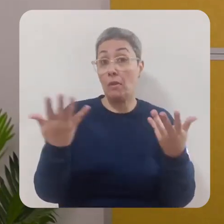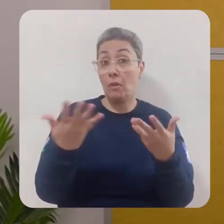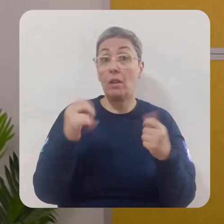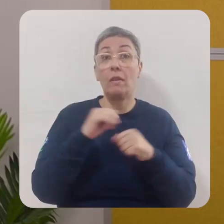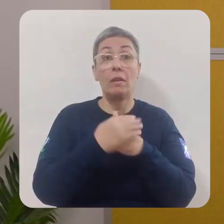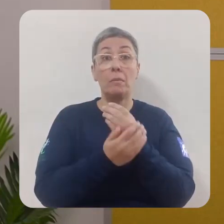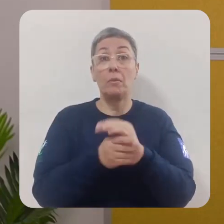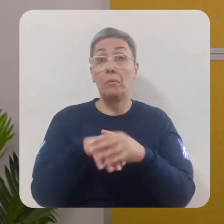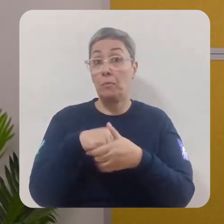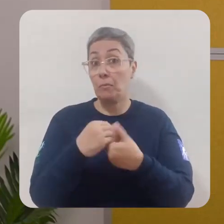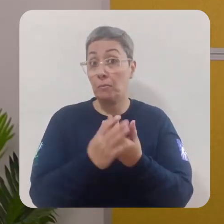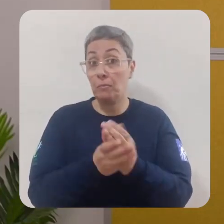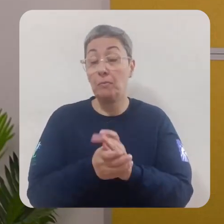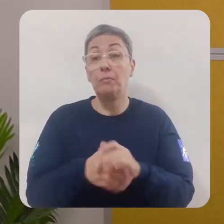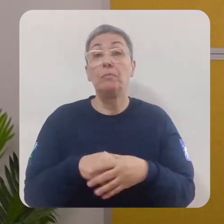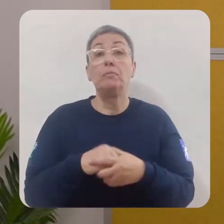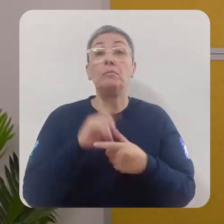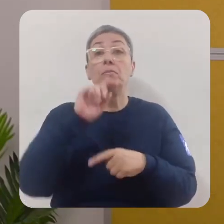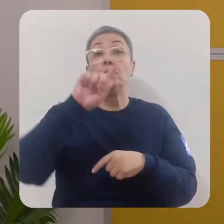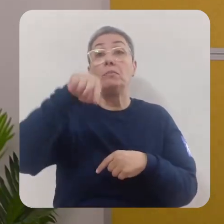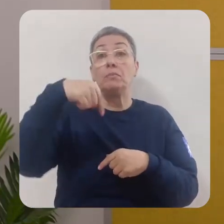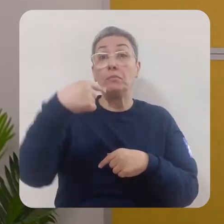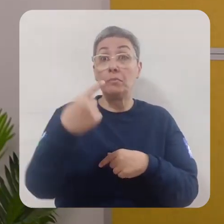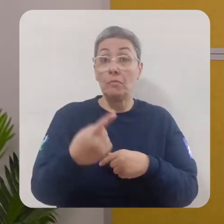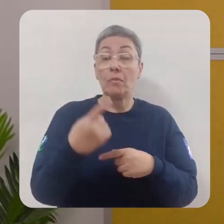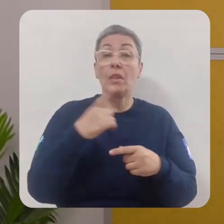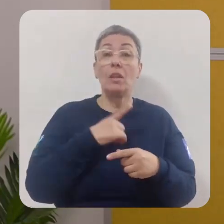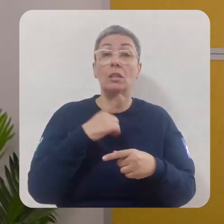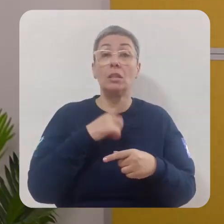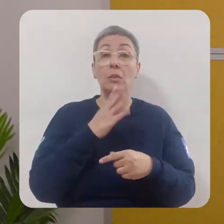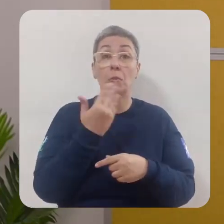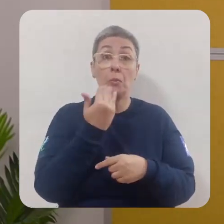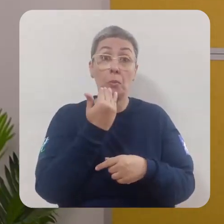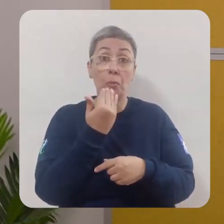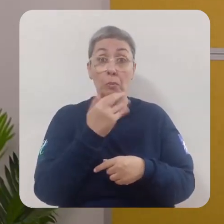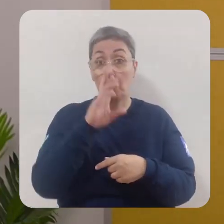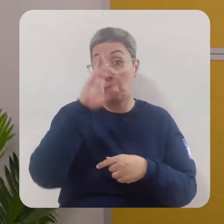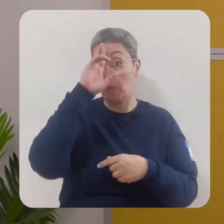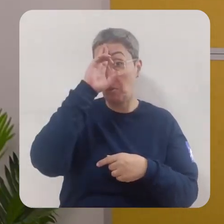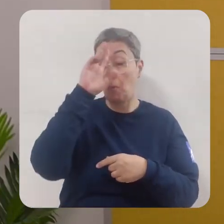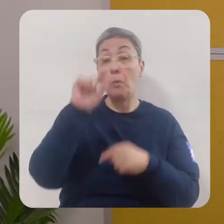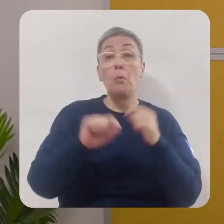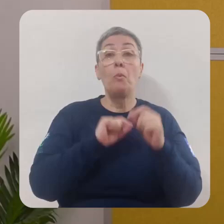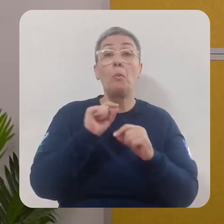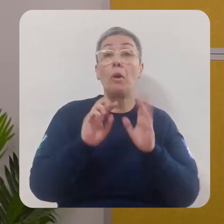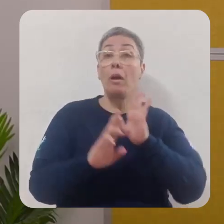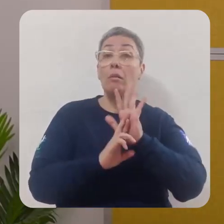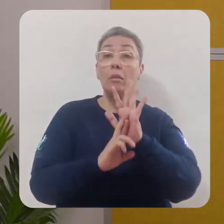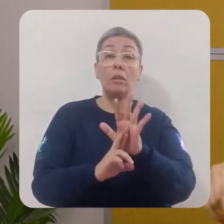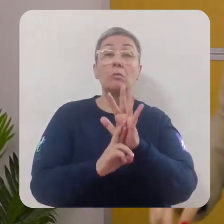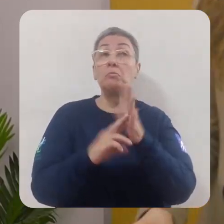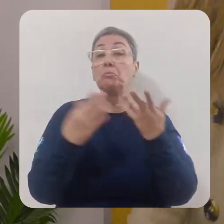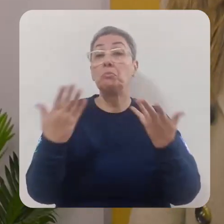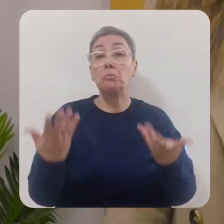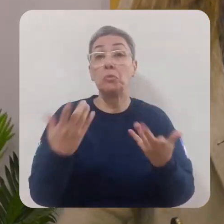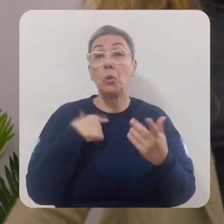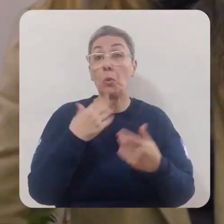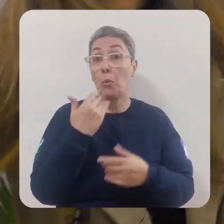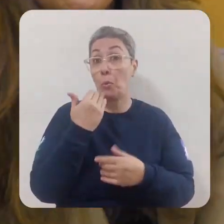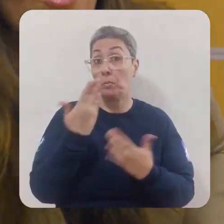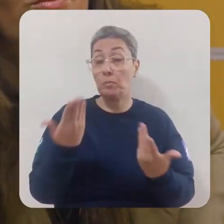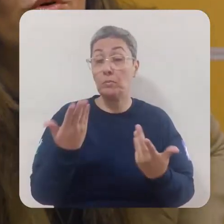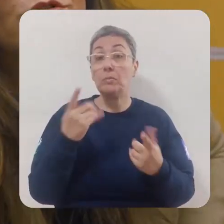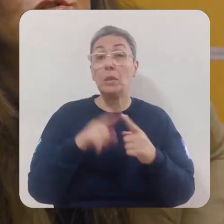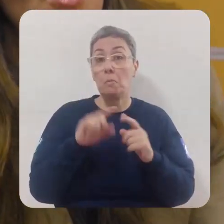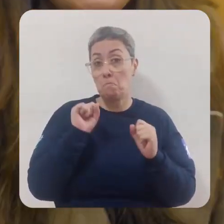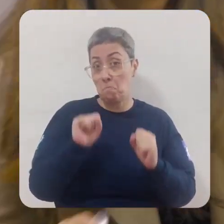mãos. Agora nós vamos lavar as mãos. Depois nós temos o almoço. Então, o que representa para essa